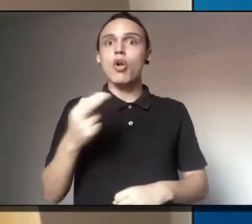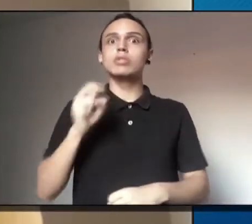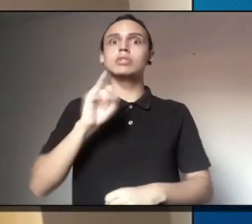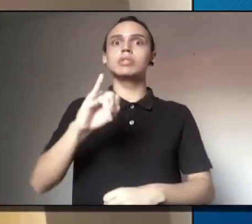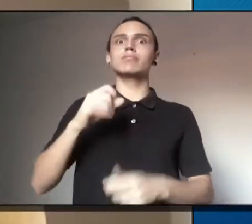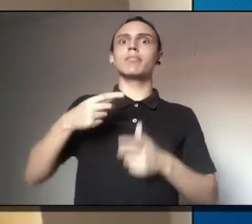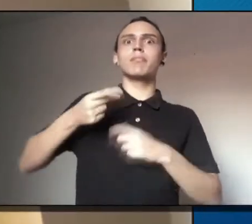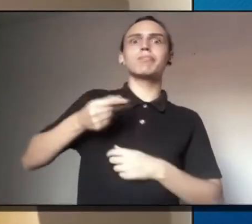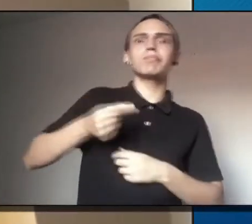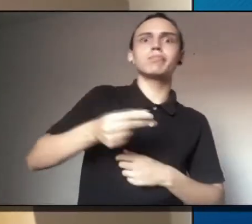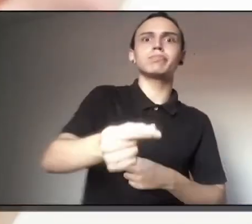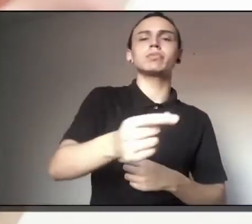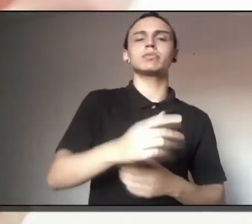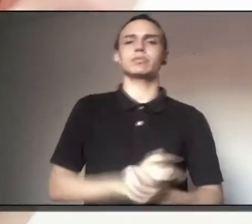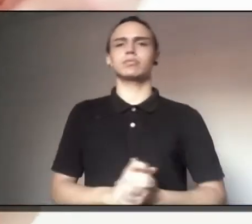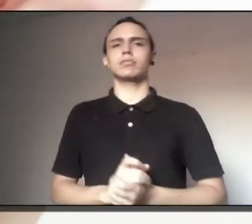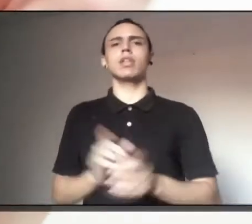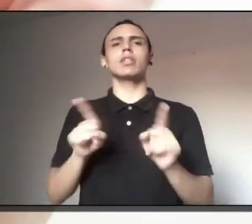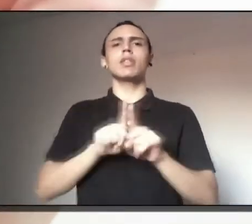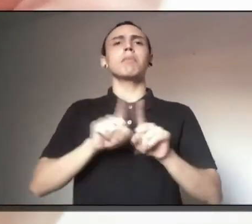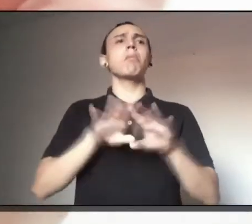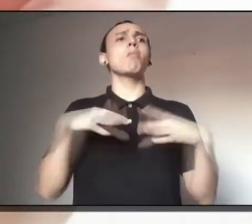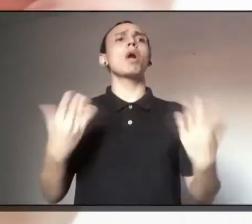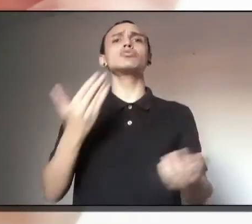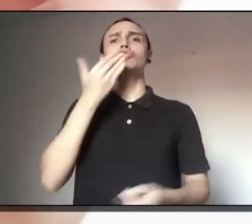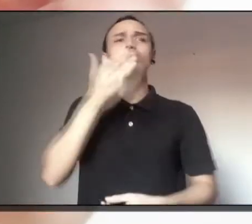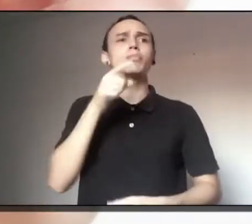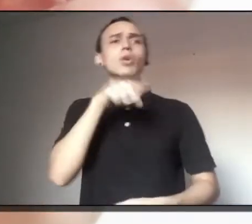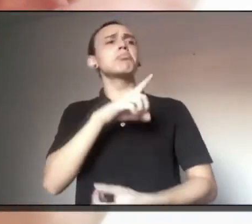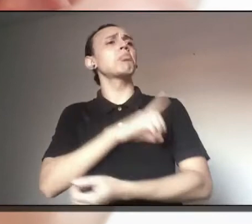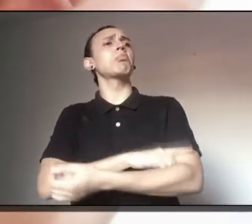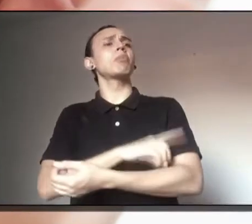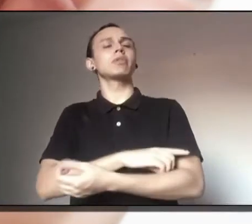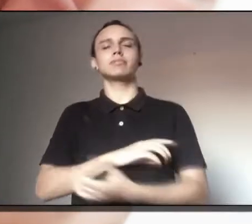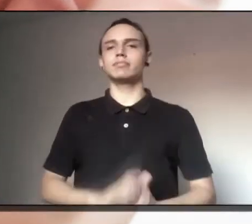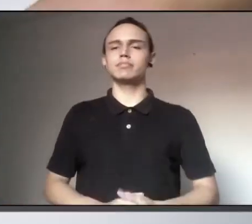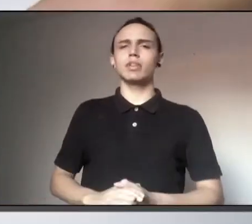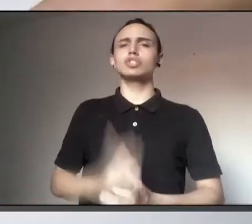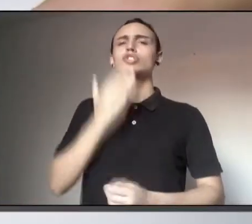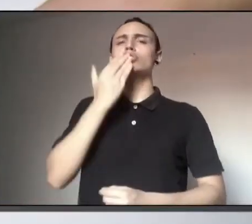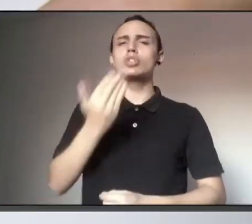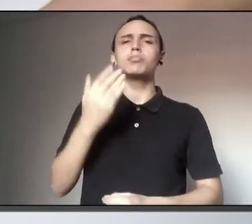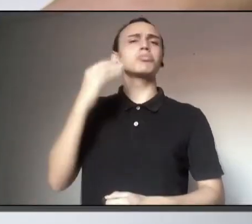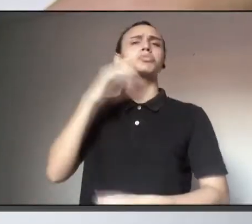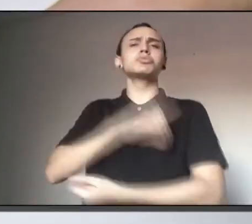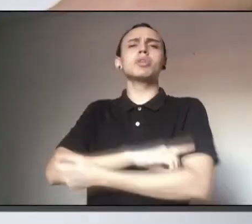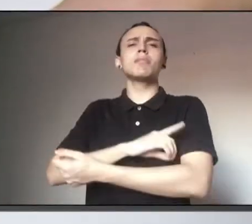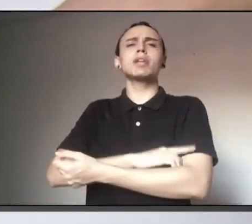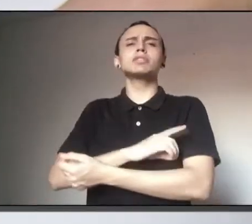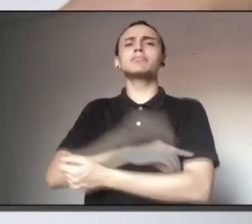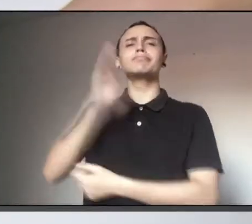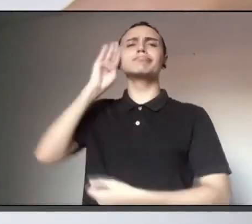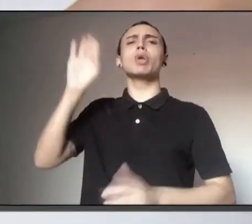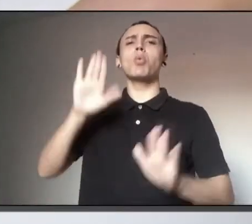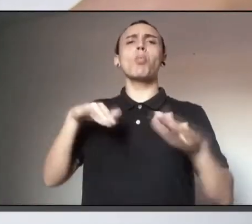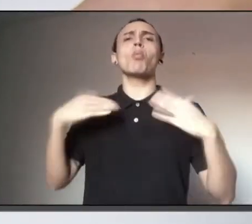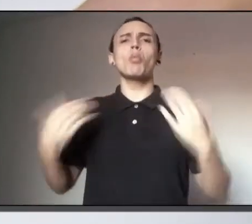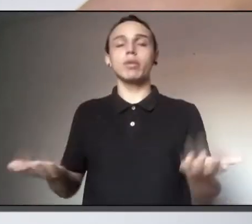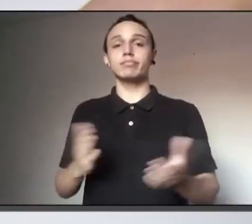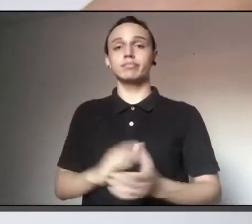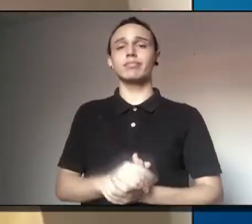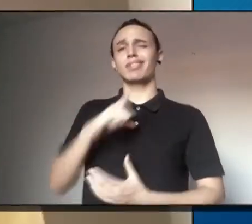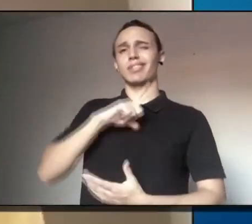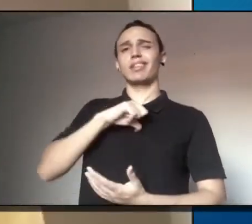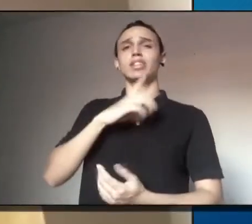qual tipo de diabetes seria? Quais são os principais tipos de diabetes? Existem